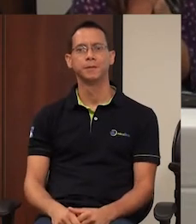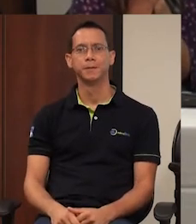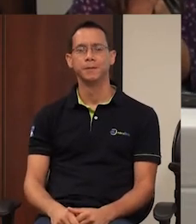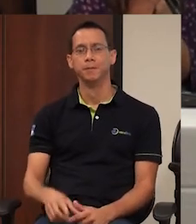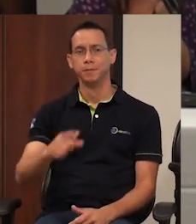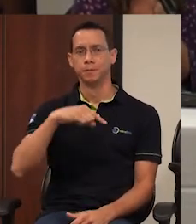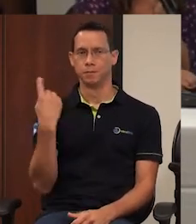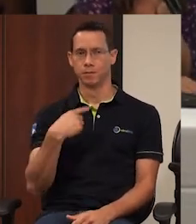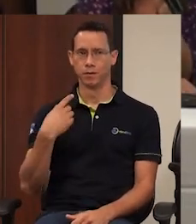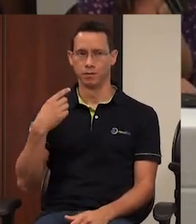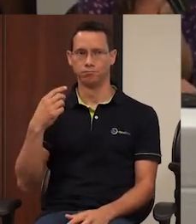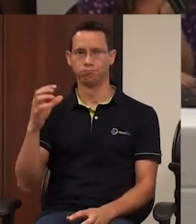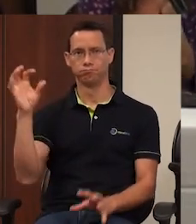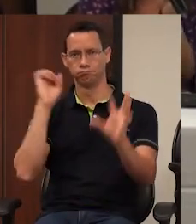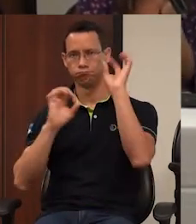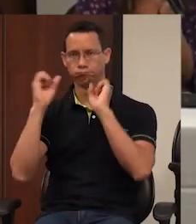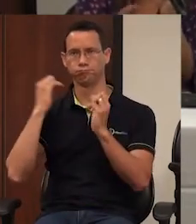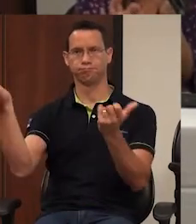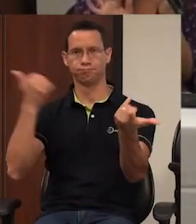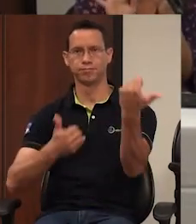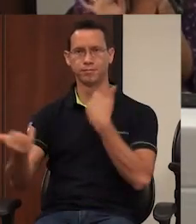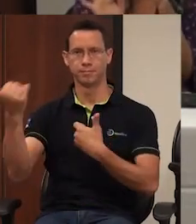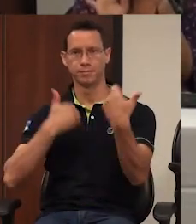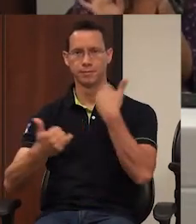Nós todos ouvimos muito essa